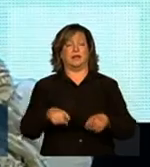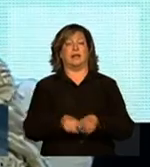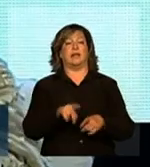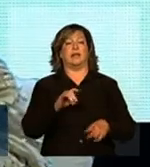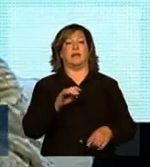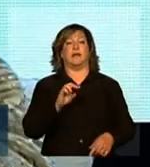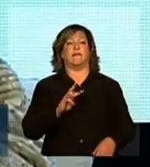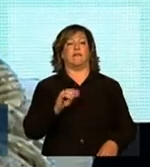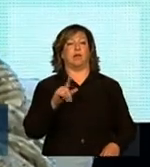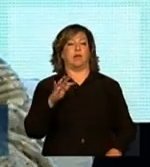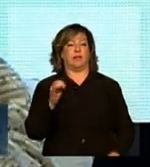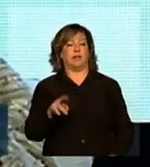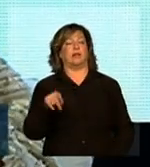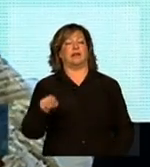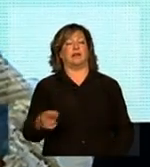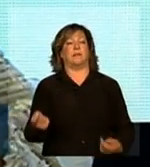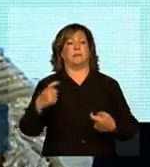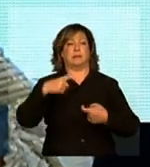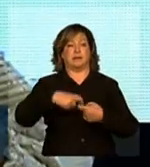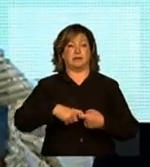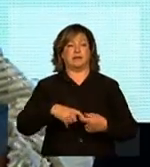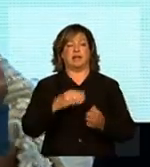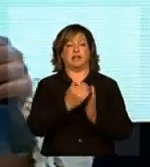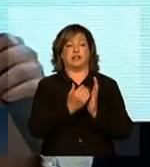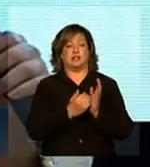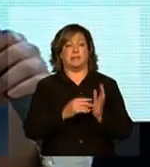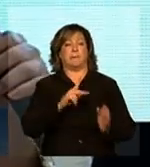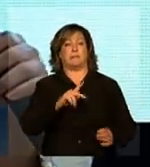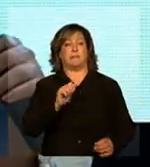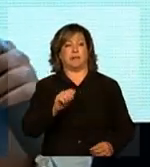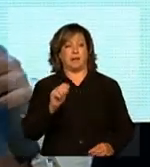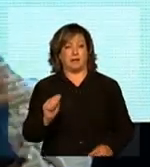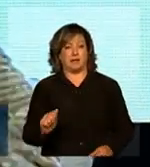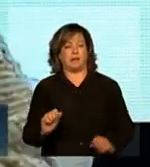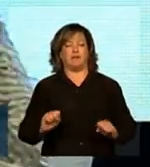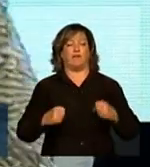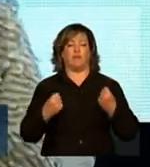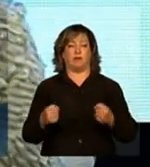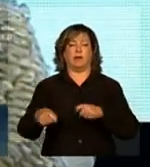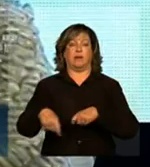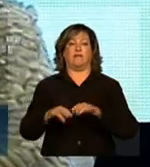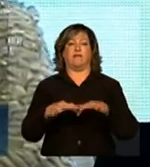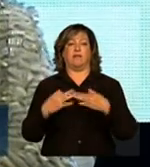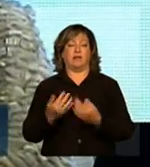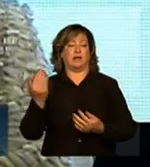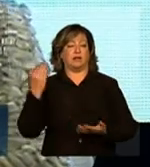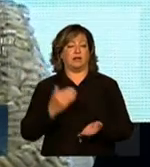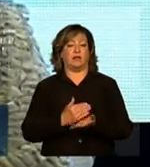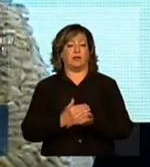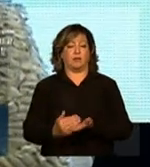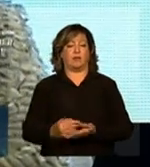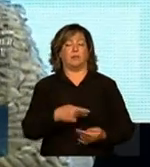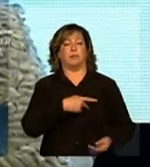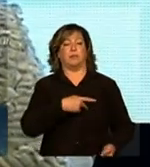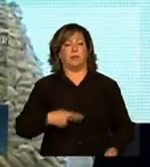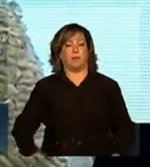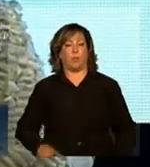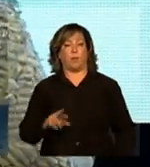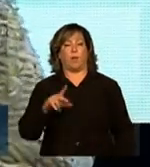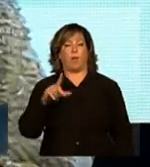Bianchini, parceiro da agenda do PAA, do fortalecimento da agricultura familiar, né, desde o primeiro governo do presidente